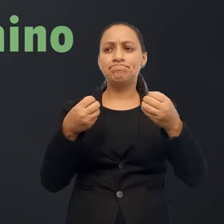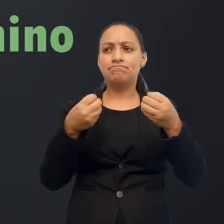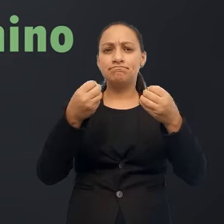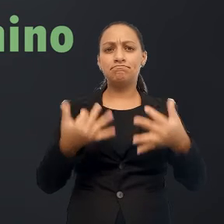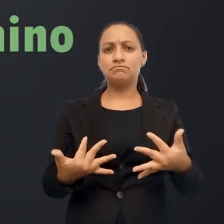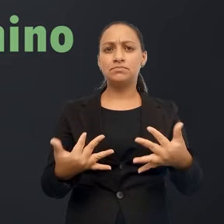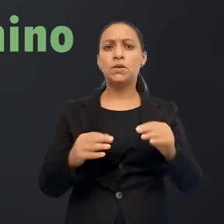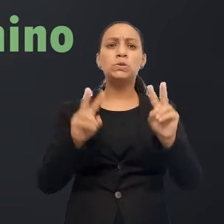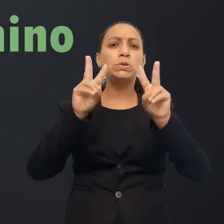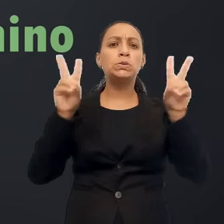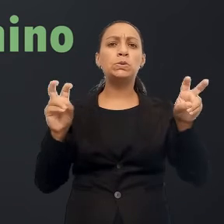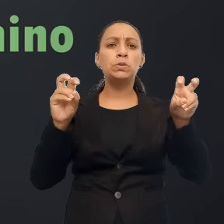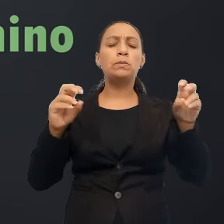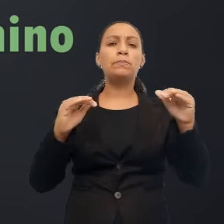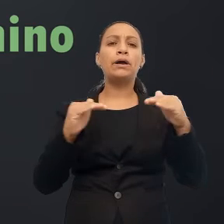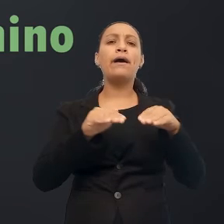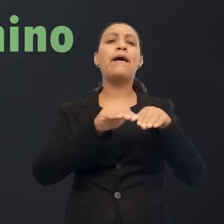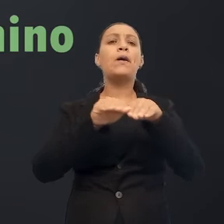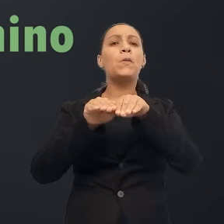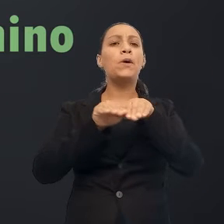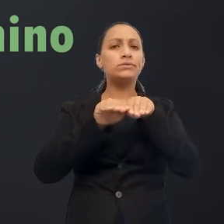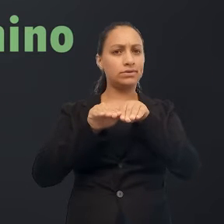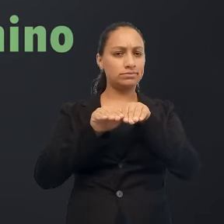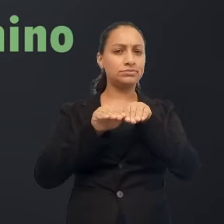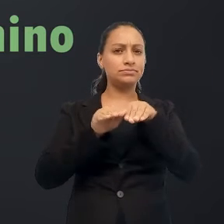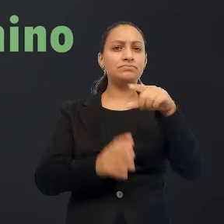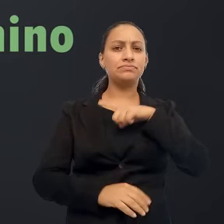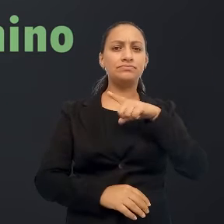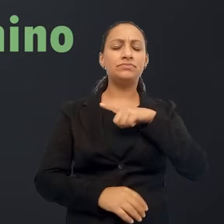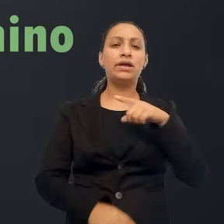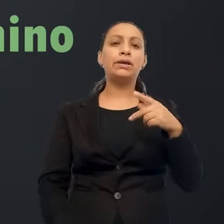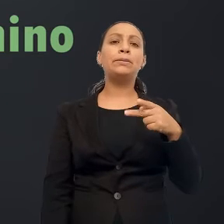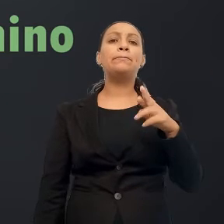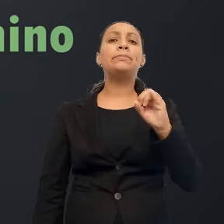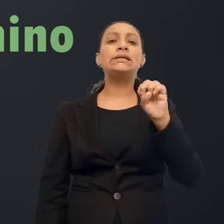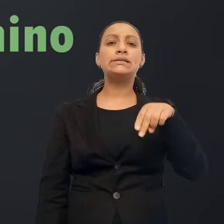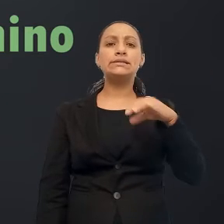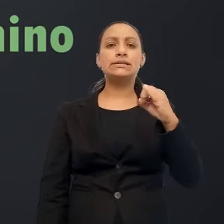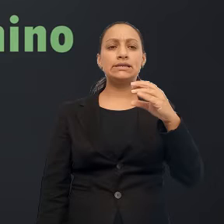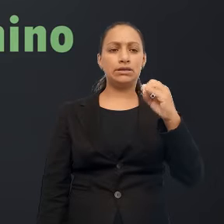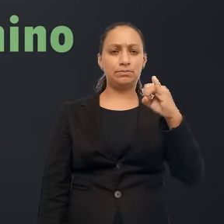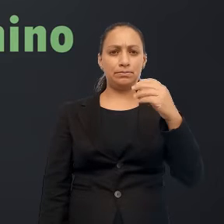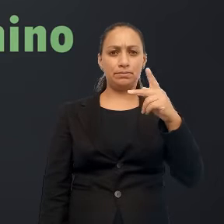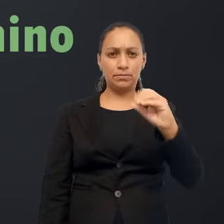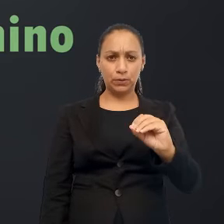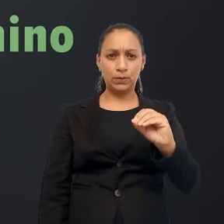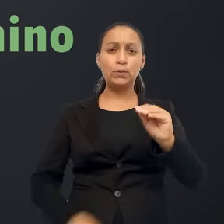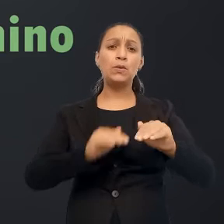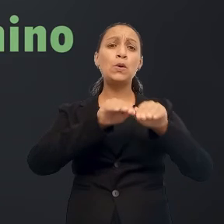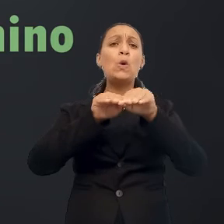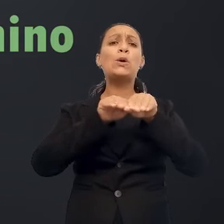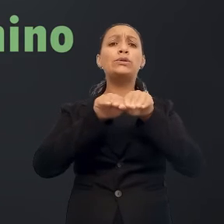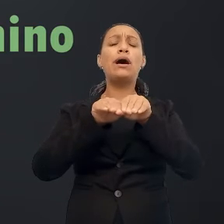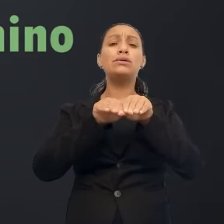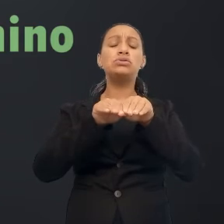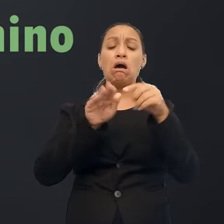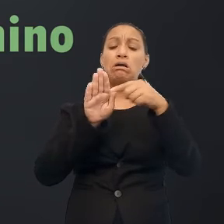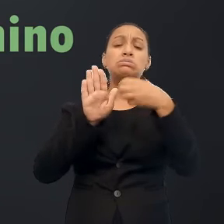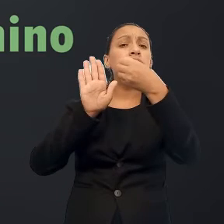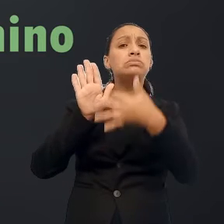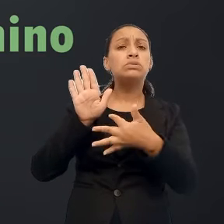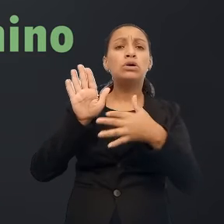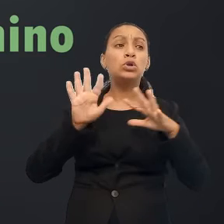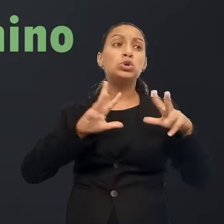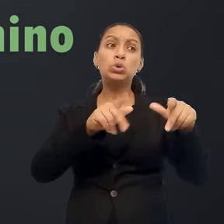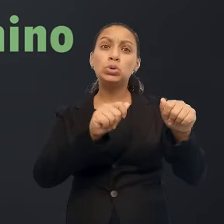sobre igualdade. Né? Nós temos um princípio que é o princípio da igualdade, onde diz que todos somos